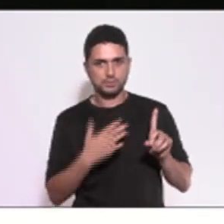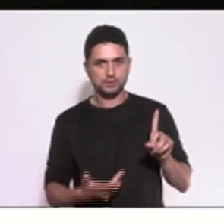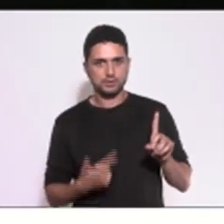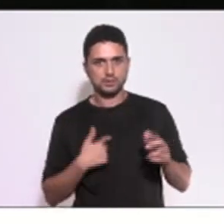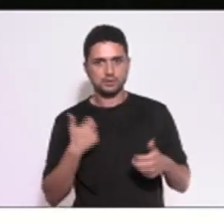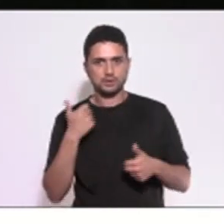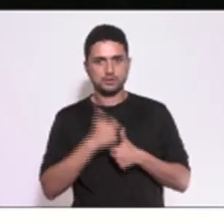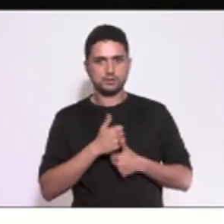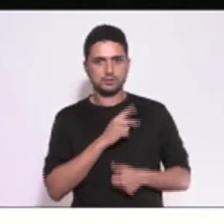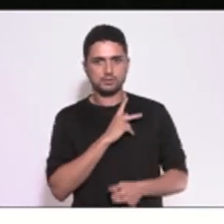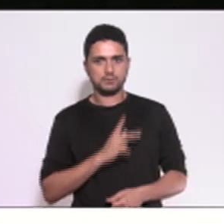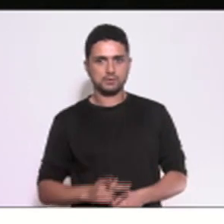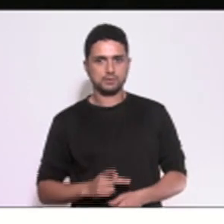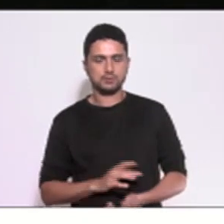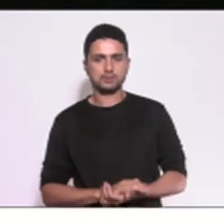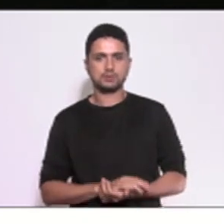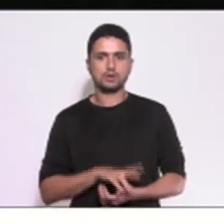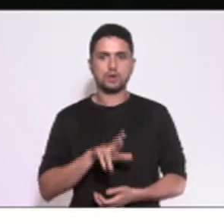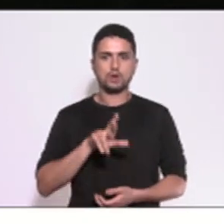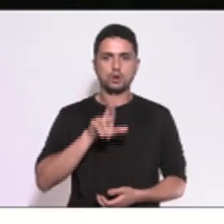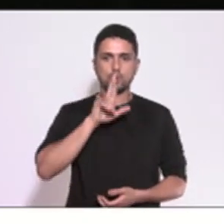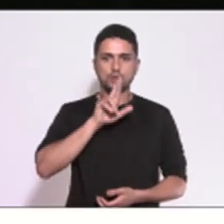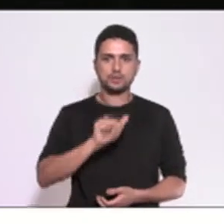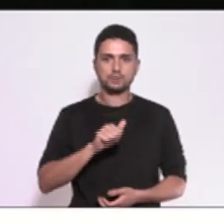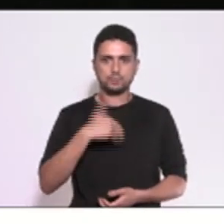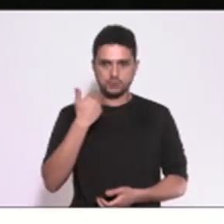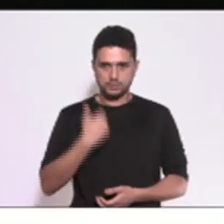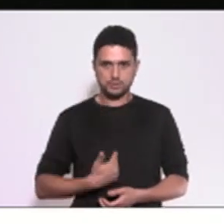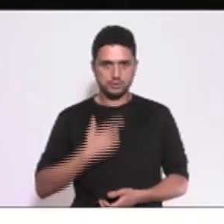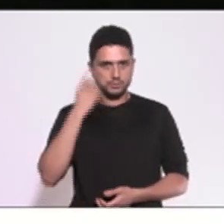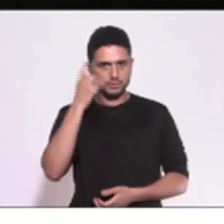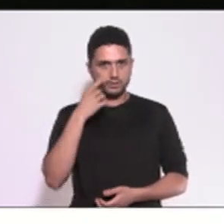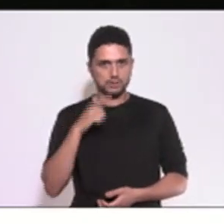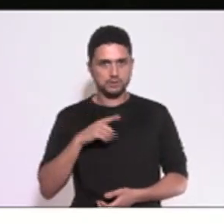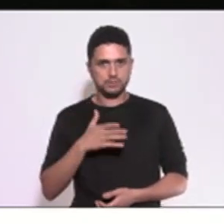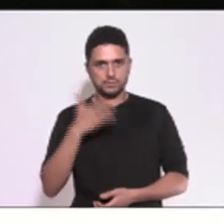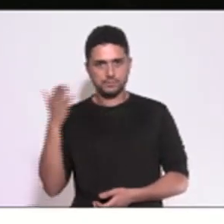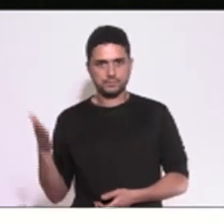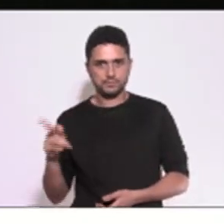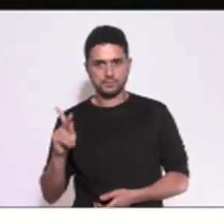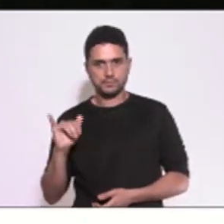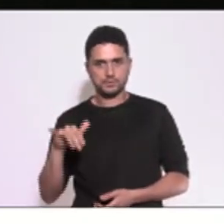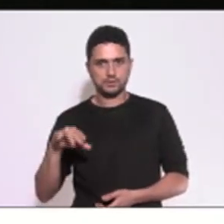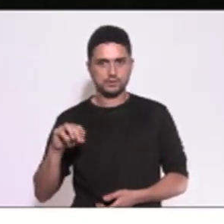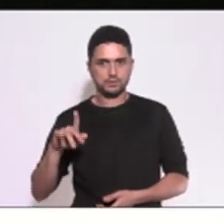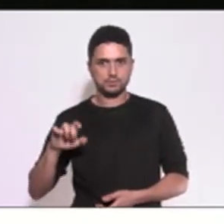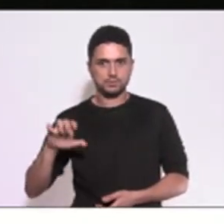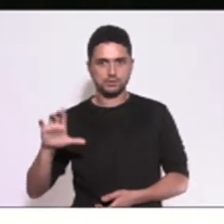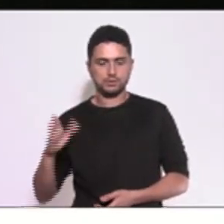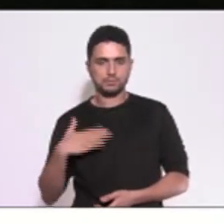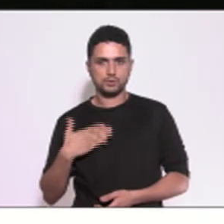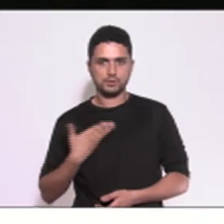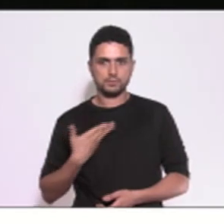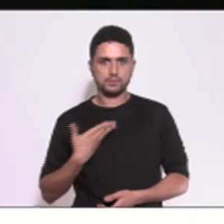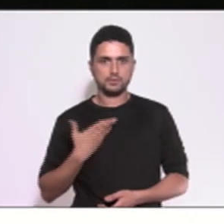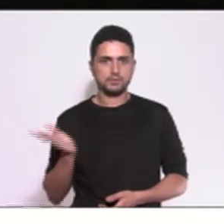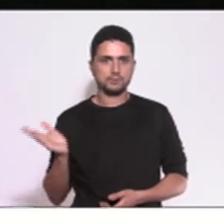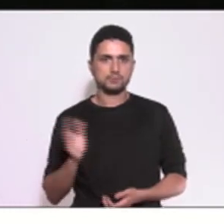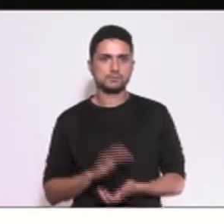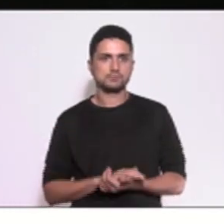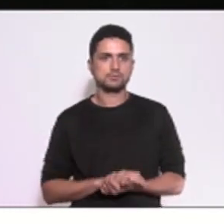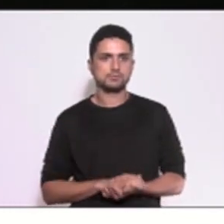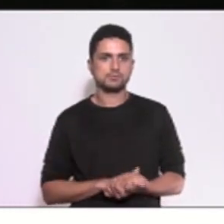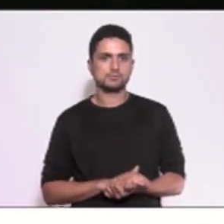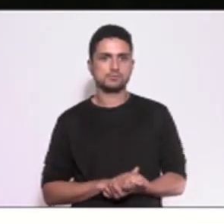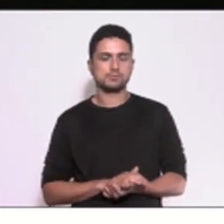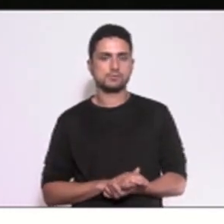assumindo a presidência. Sou o deputado Rodrigo Amorim e tenho aqui ao lado o deputado Knoploch, um grande amigo, um grande irmão, feito